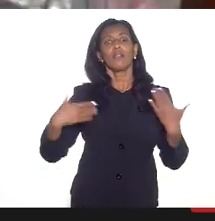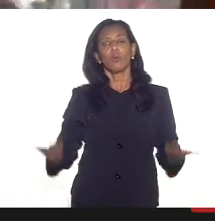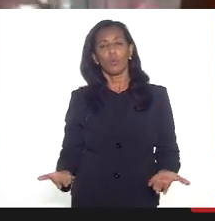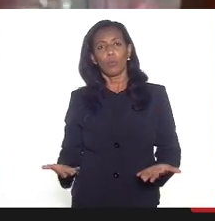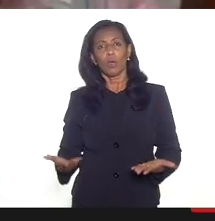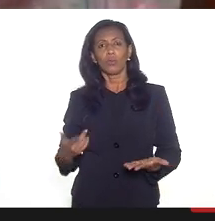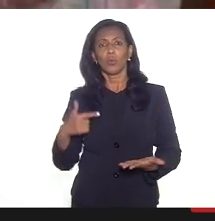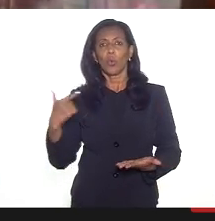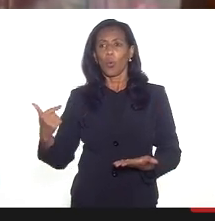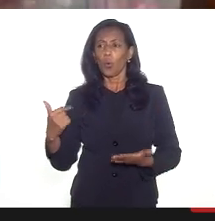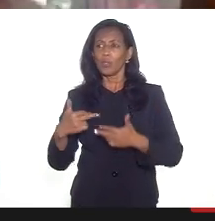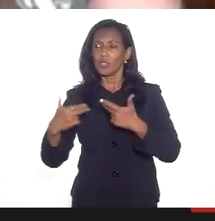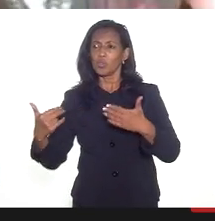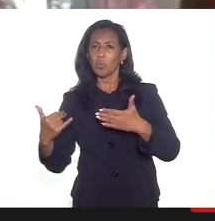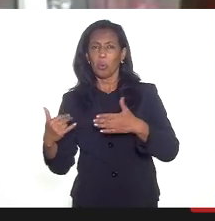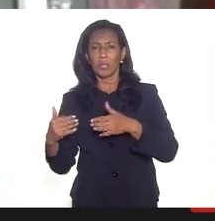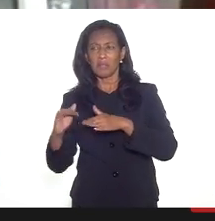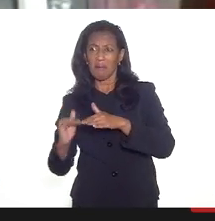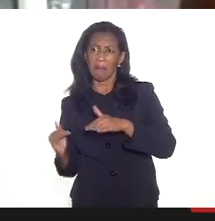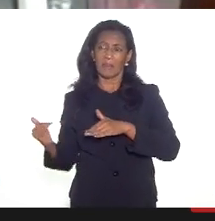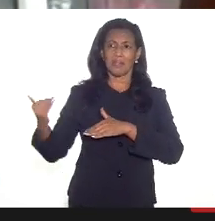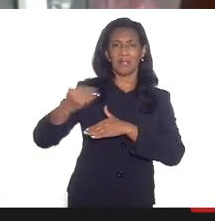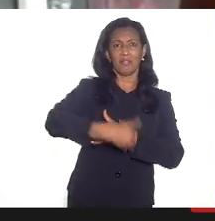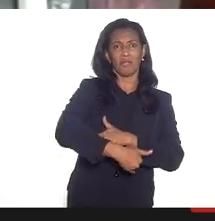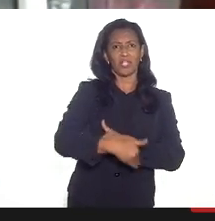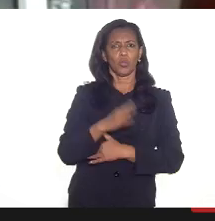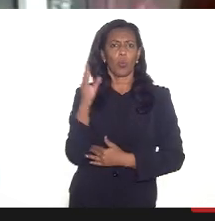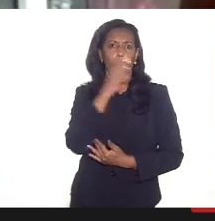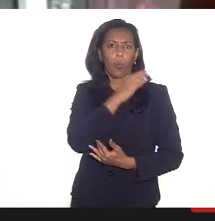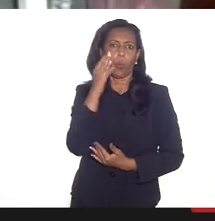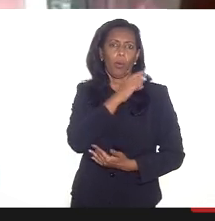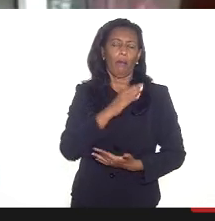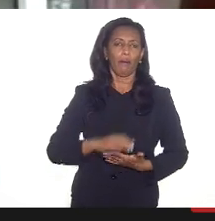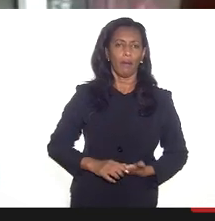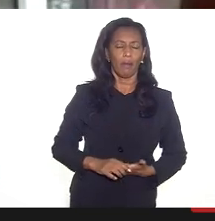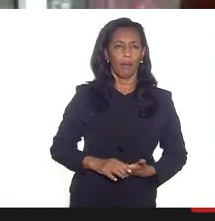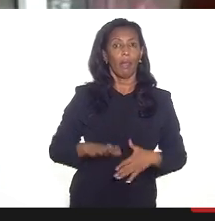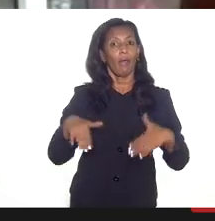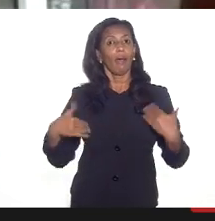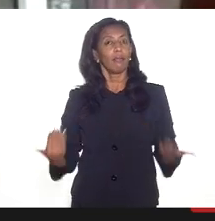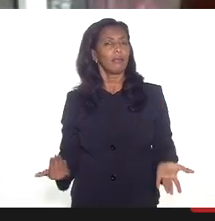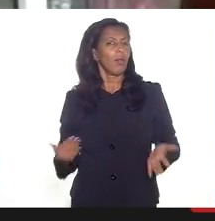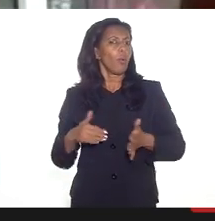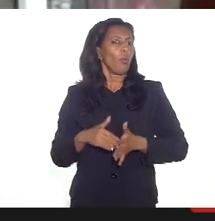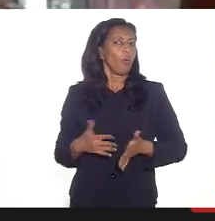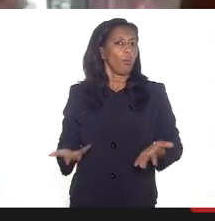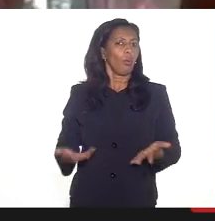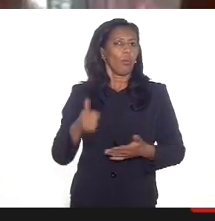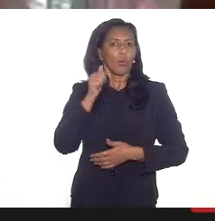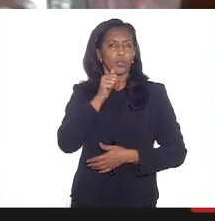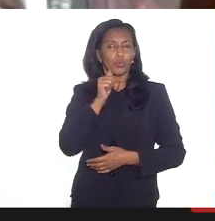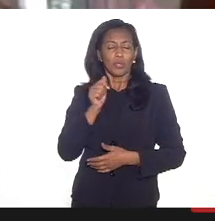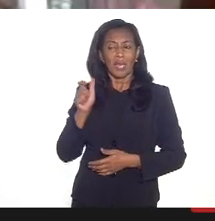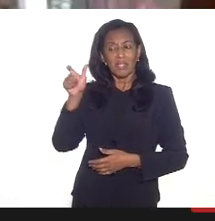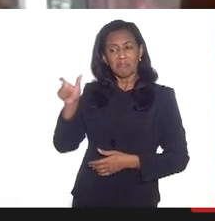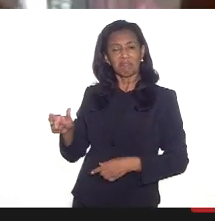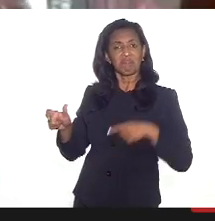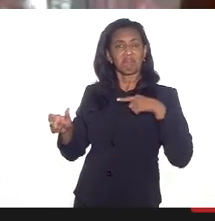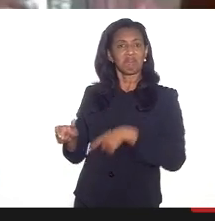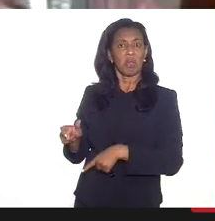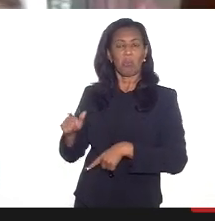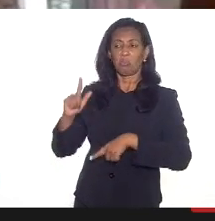ser passadas na frente, porque são emergenciais? Até quando que nossas mulheres vão ficar